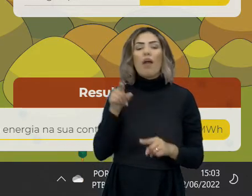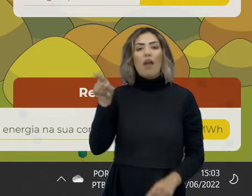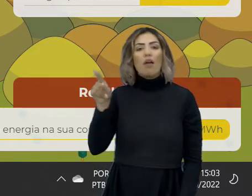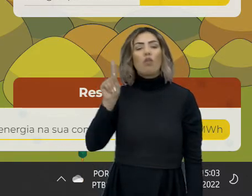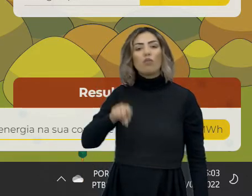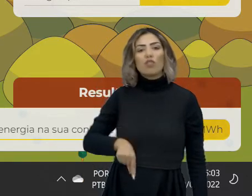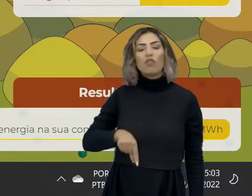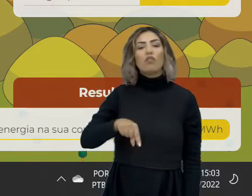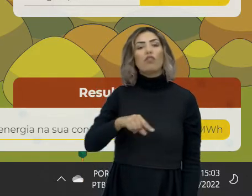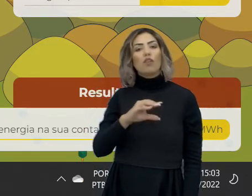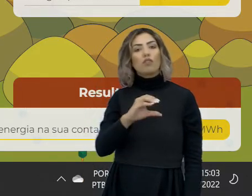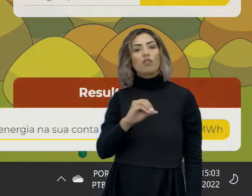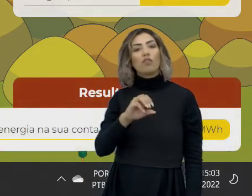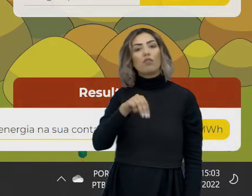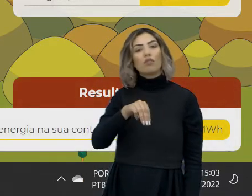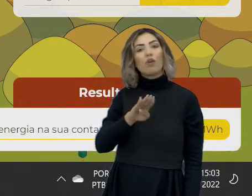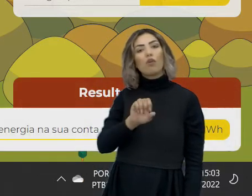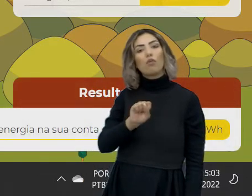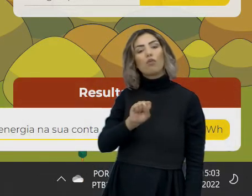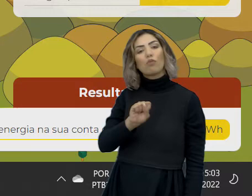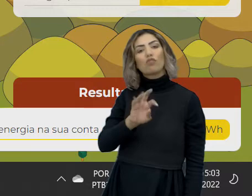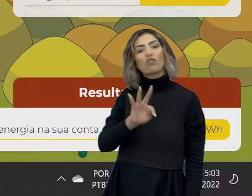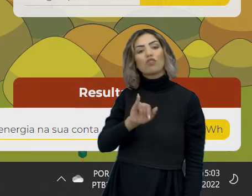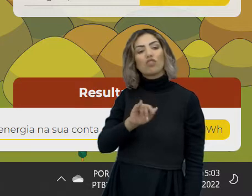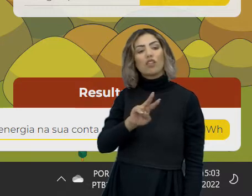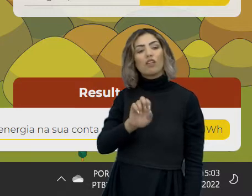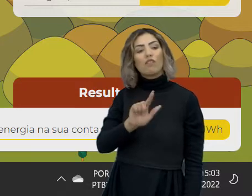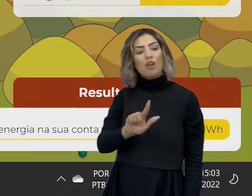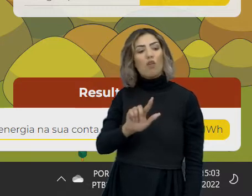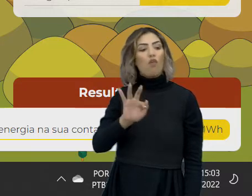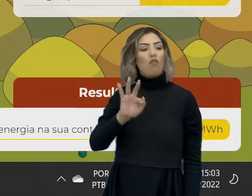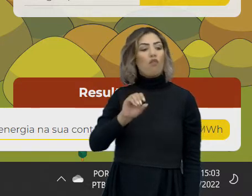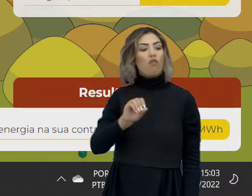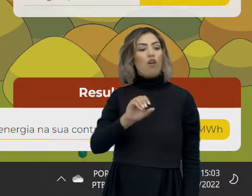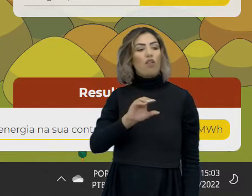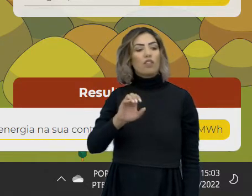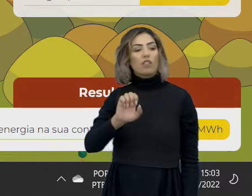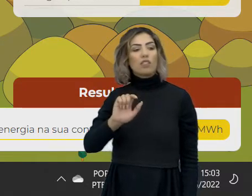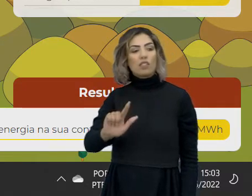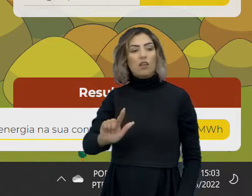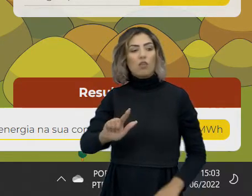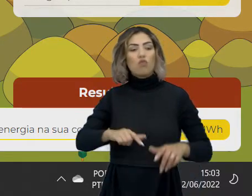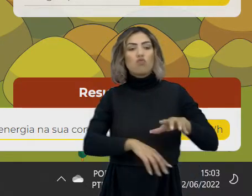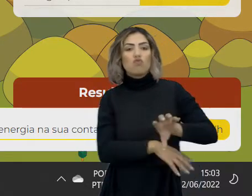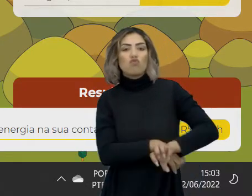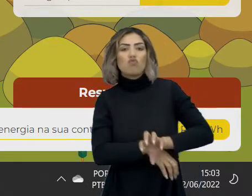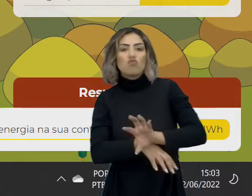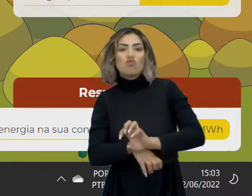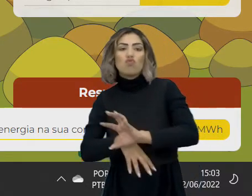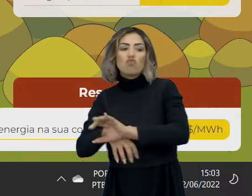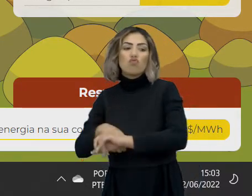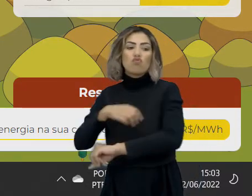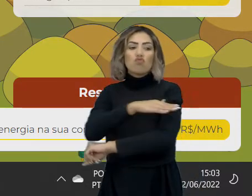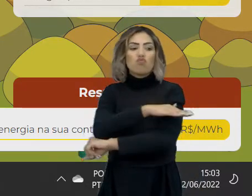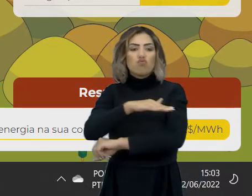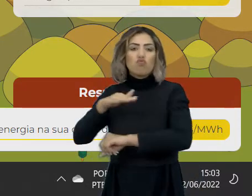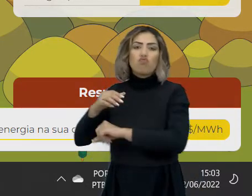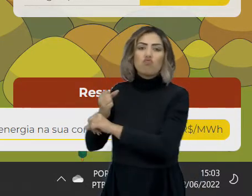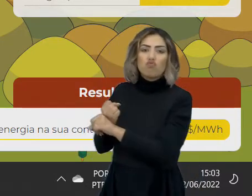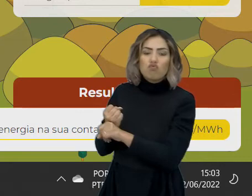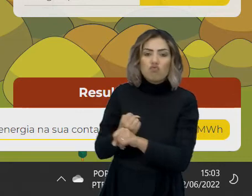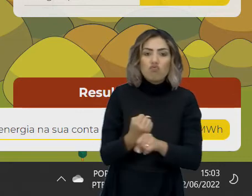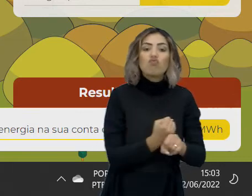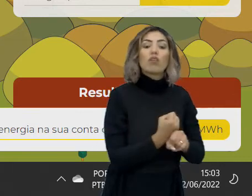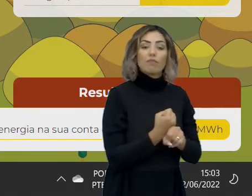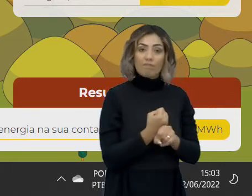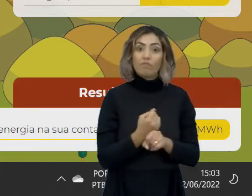ver quanto custa. Não custa tanto, custa. Não, custa bastante, ó, 3.775 bilhões. Né? Então, bilhões é trilhões aqui, né?